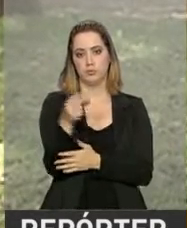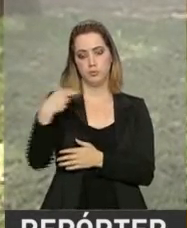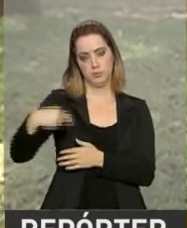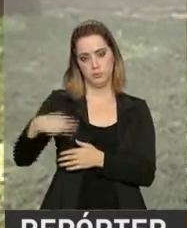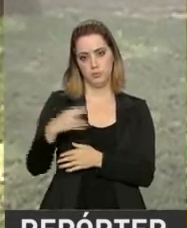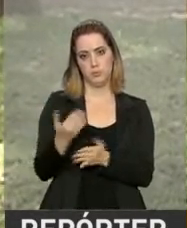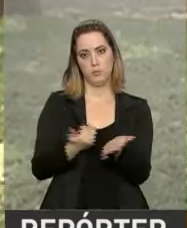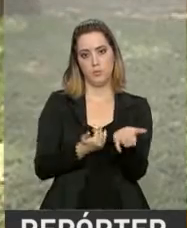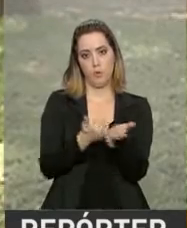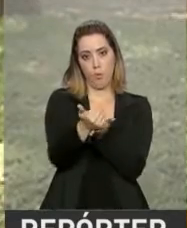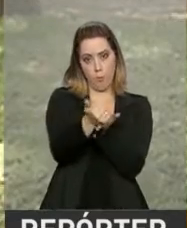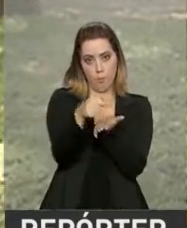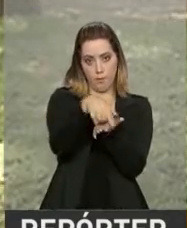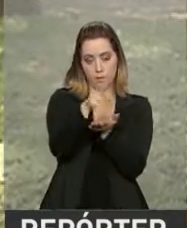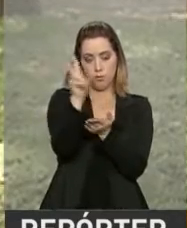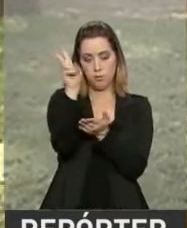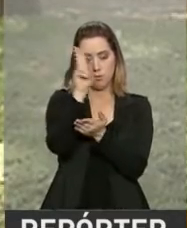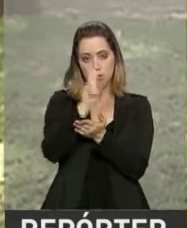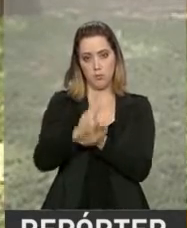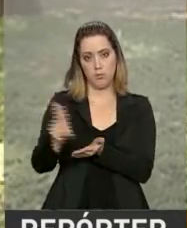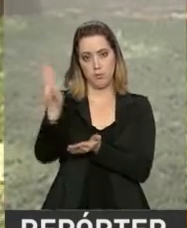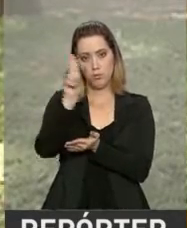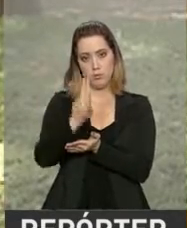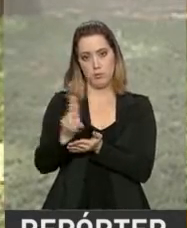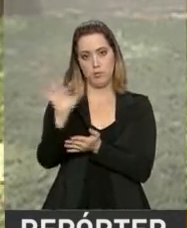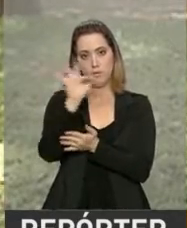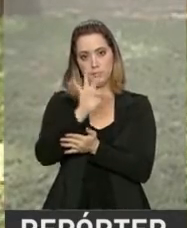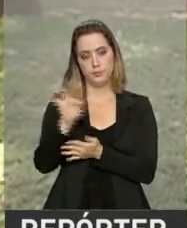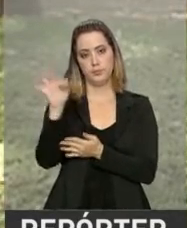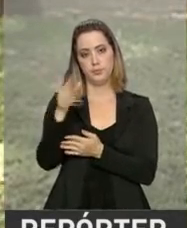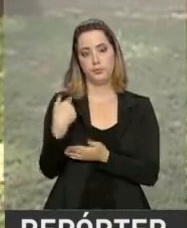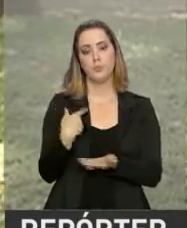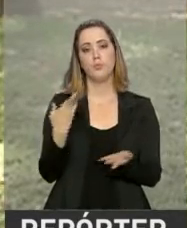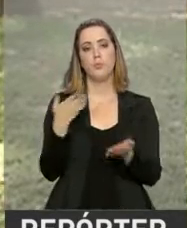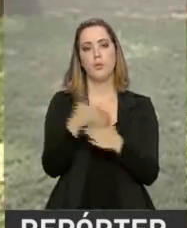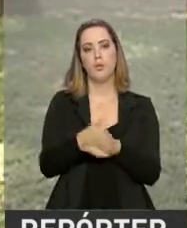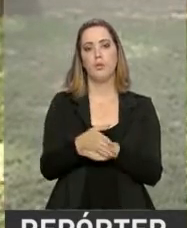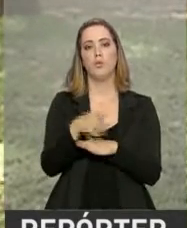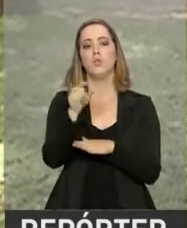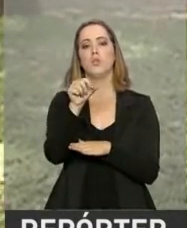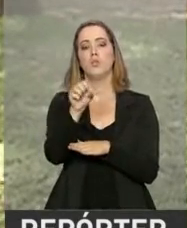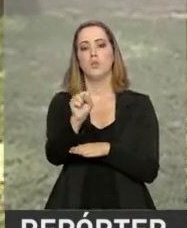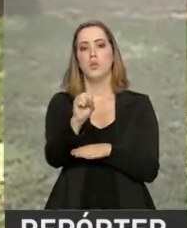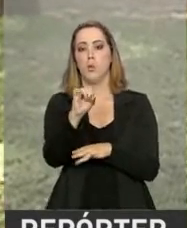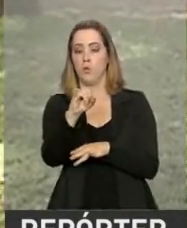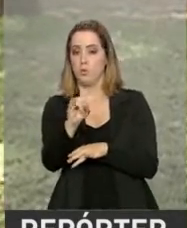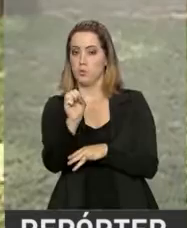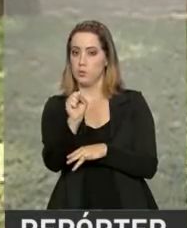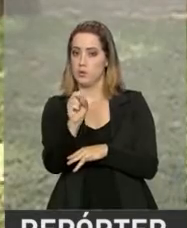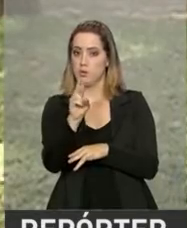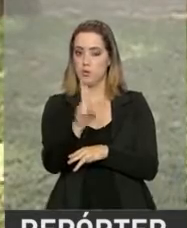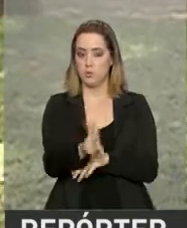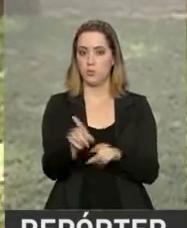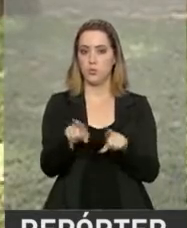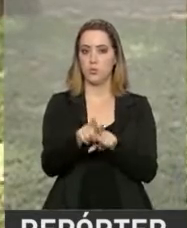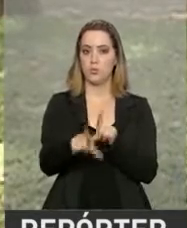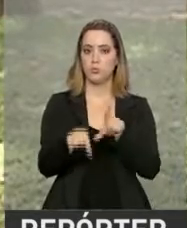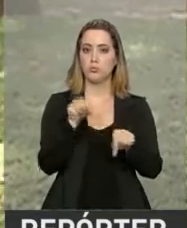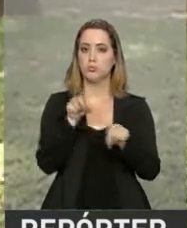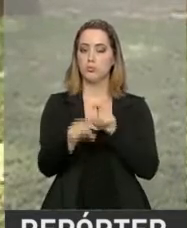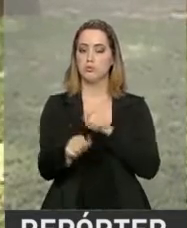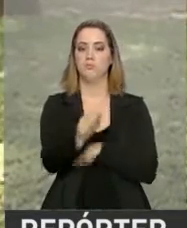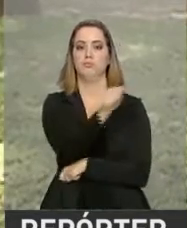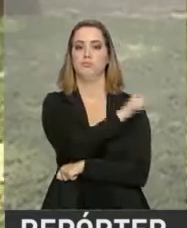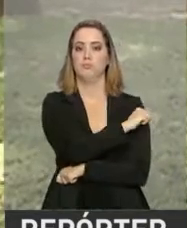de entrada de milhões de brasileiros na educação superior, seja por meio do Sistema de Seleção Unificada, SISU, que seleciona estudantes